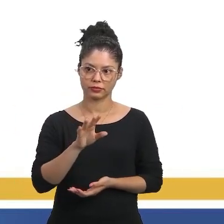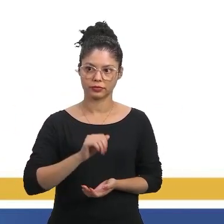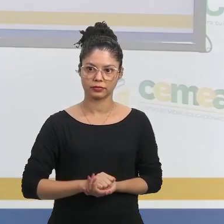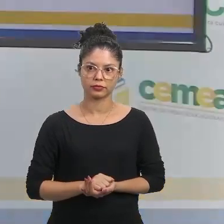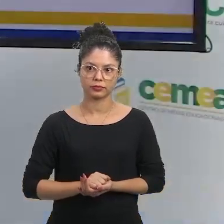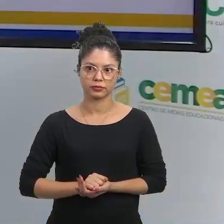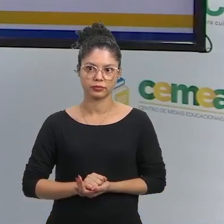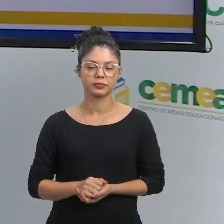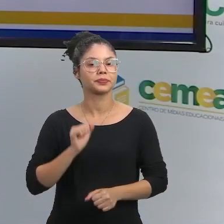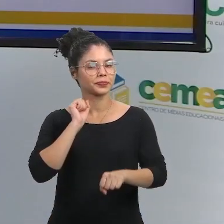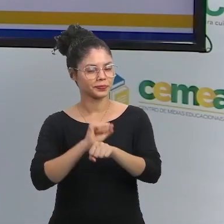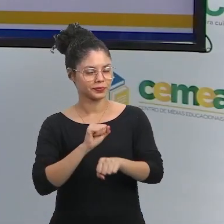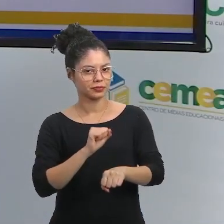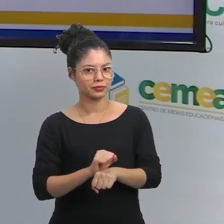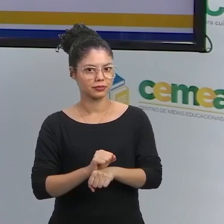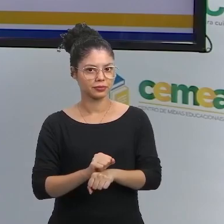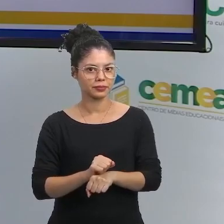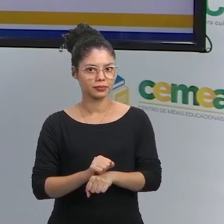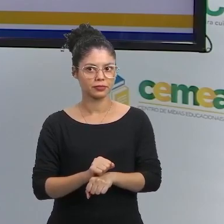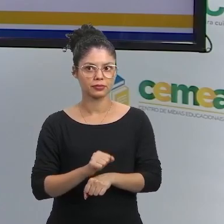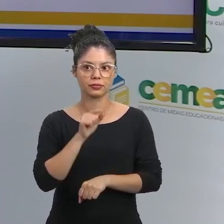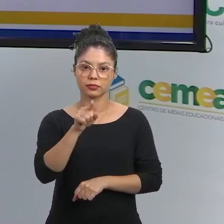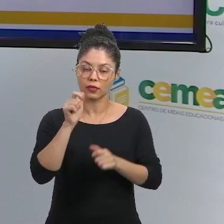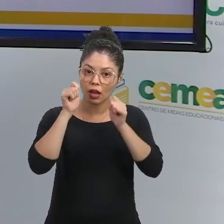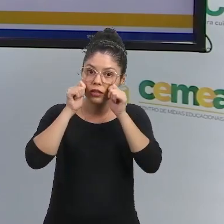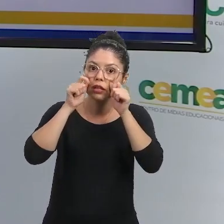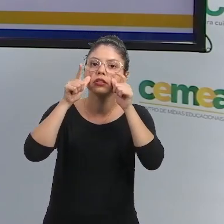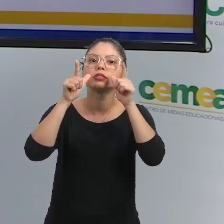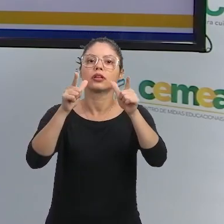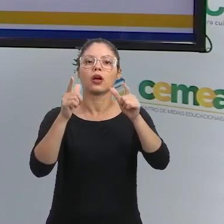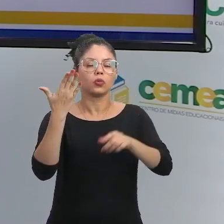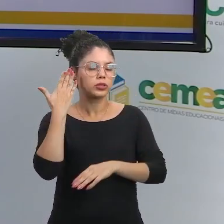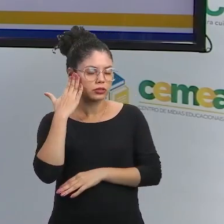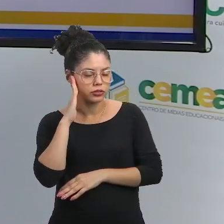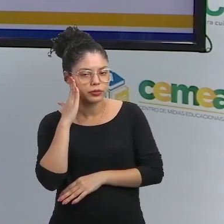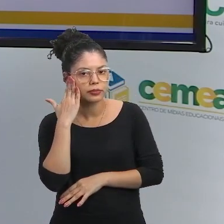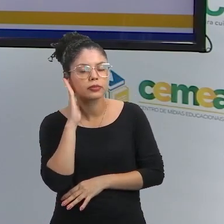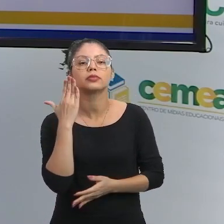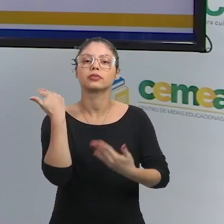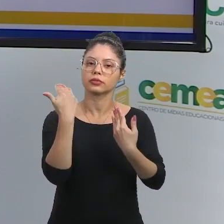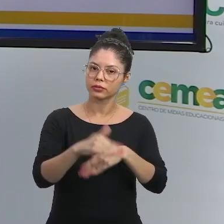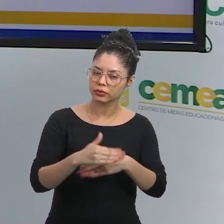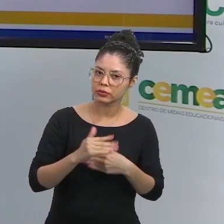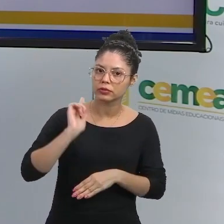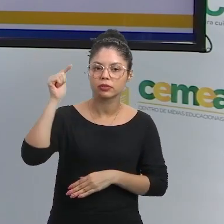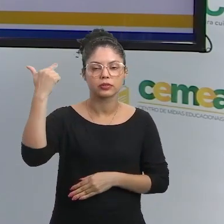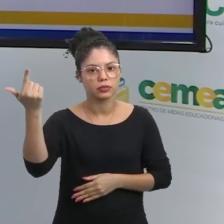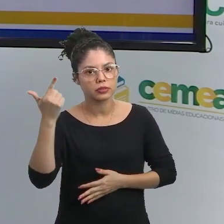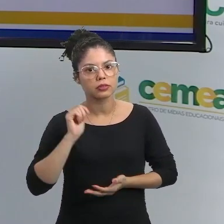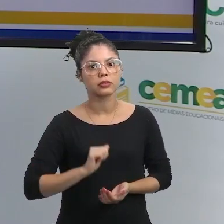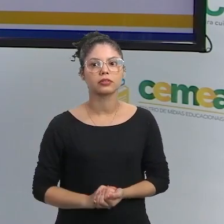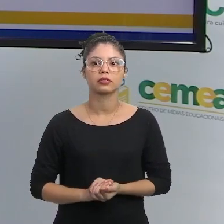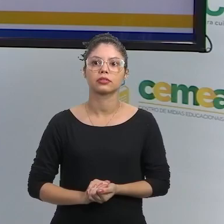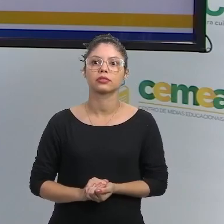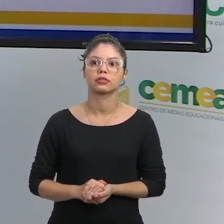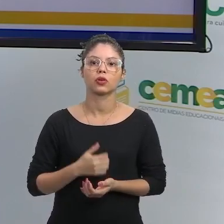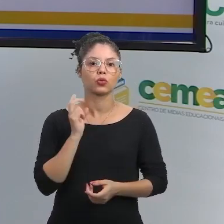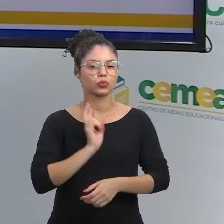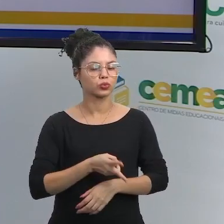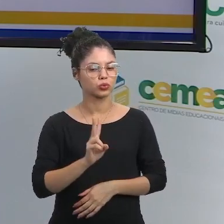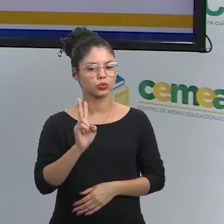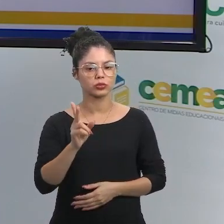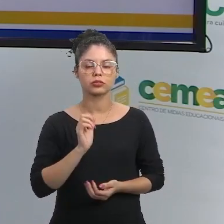isso. Eu espero contar com a atenção, a compreensão de vocês nas próximas aulas, que nós iremos continuar